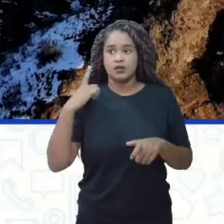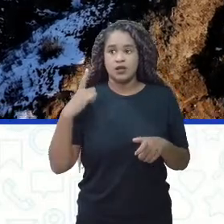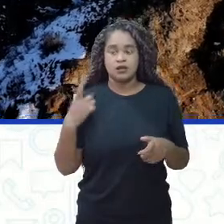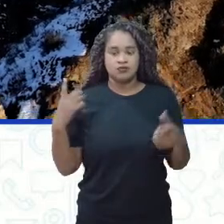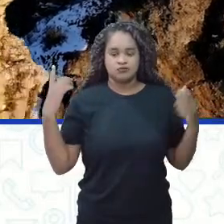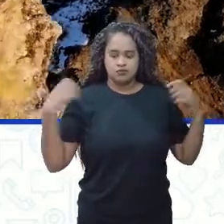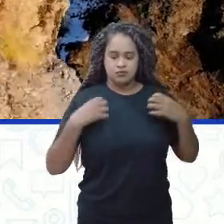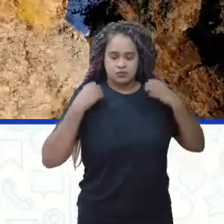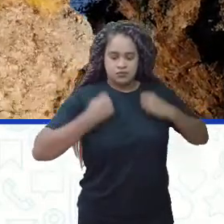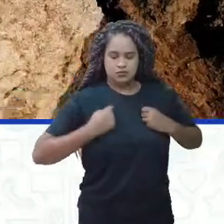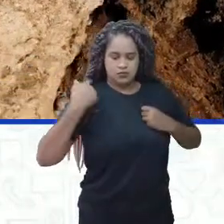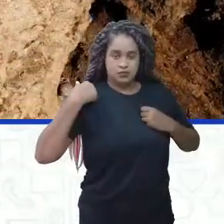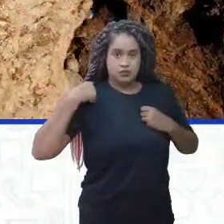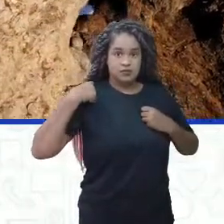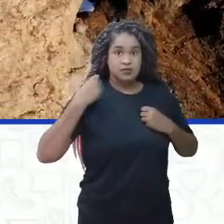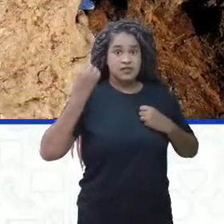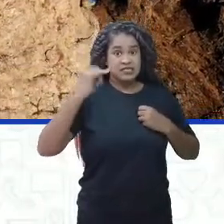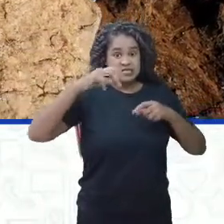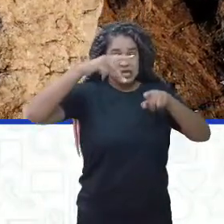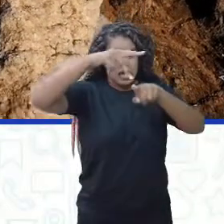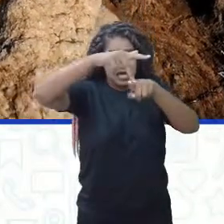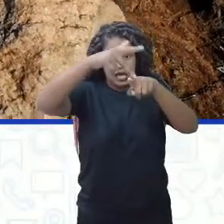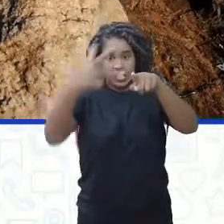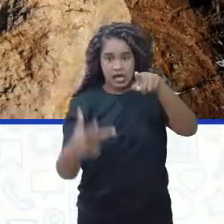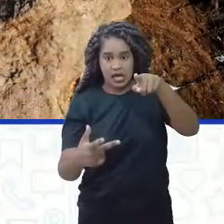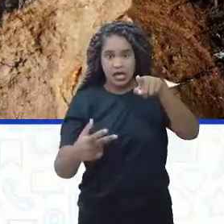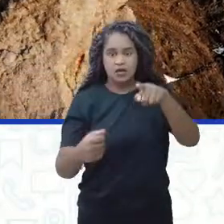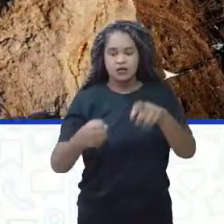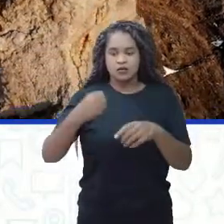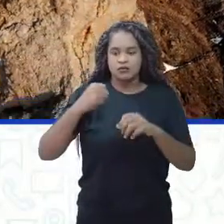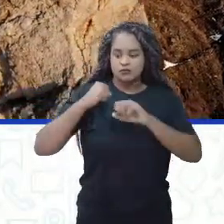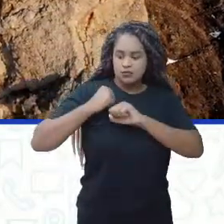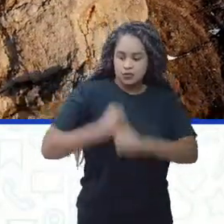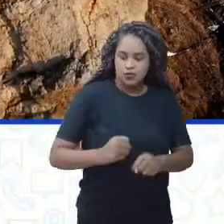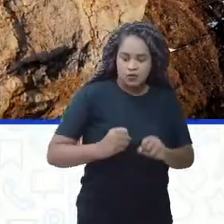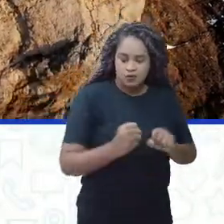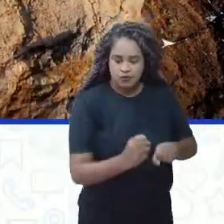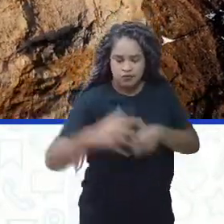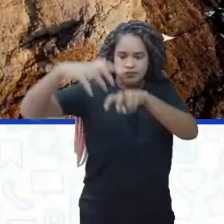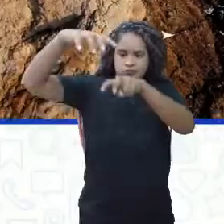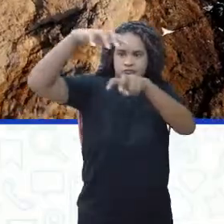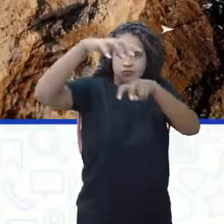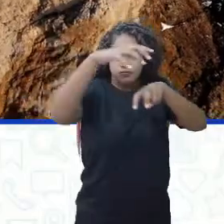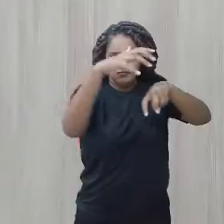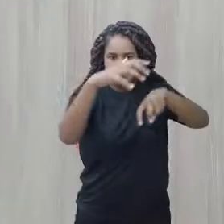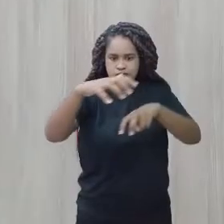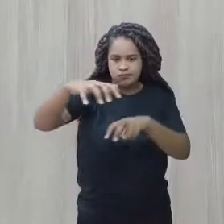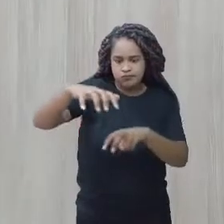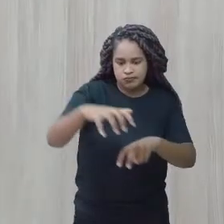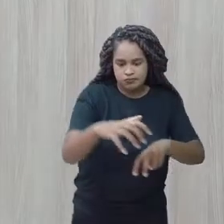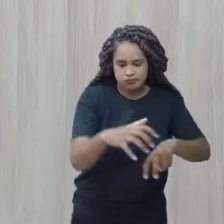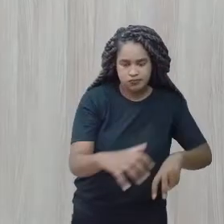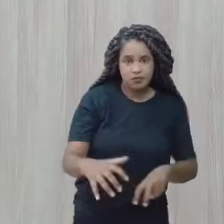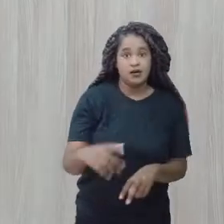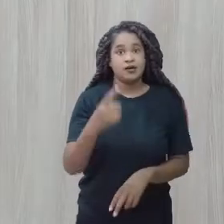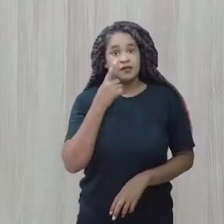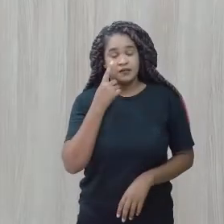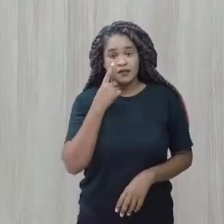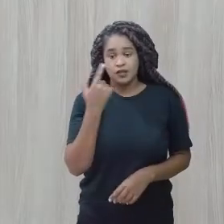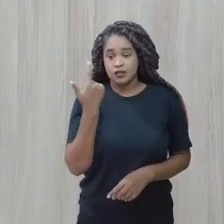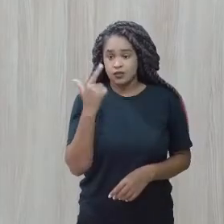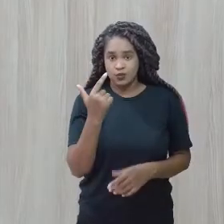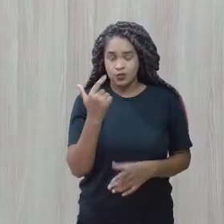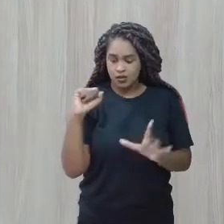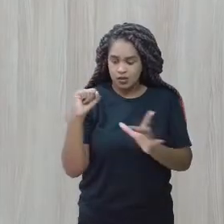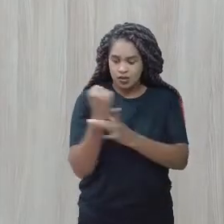nas costas e caso caia da fita, o mesmo é acionado. Então, vejam aí, por mais que ele não tenha o cabo de aço, por isso que a gente diz do risco